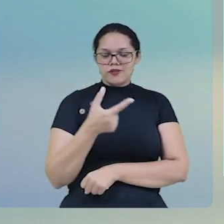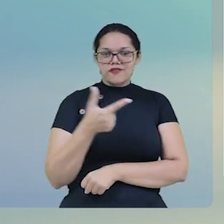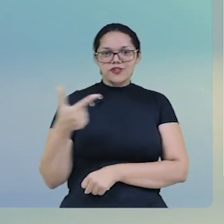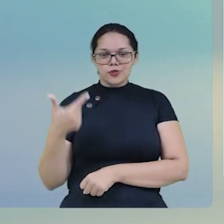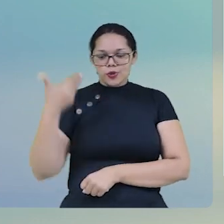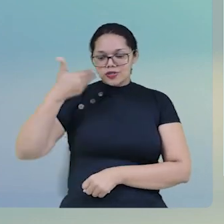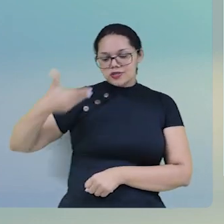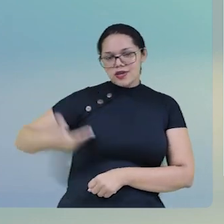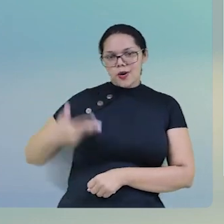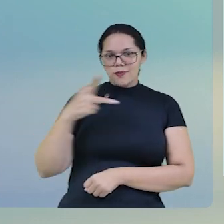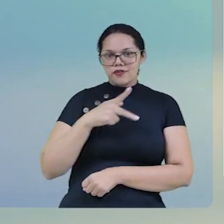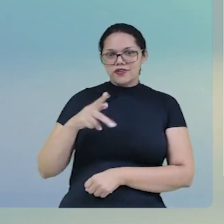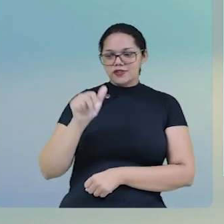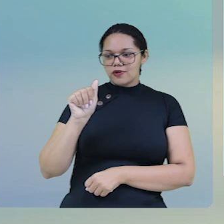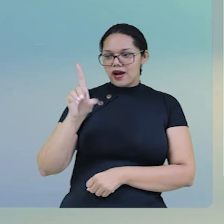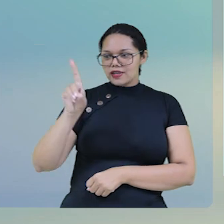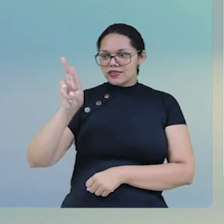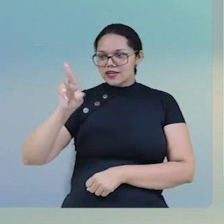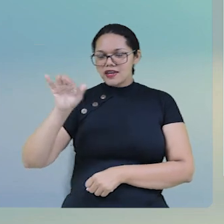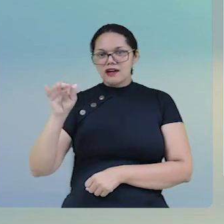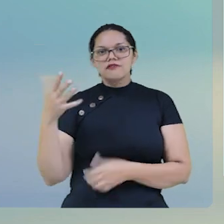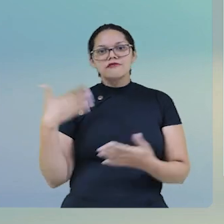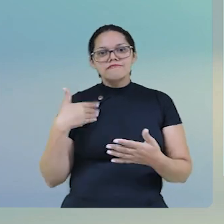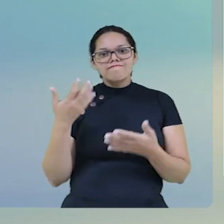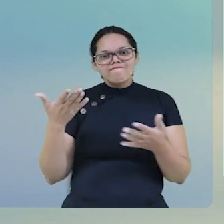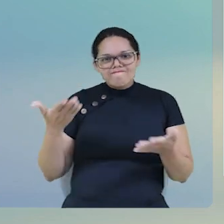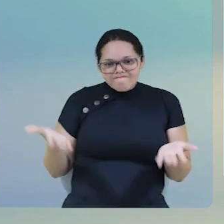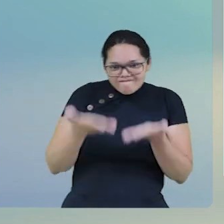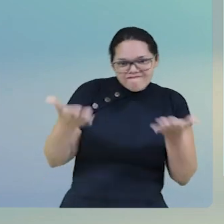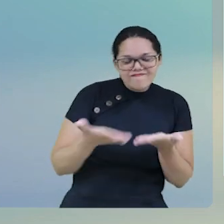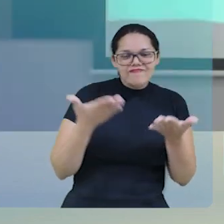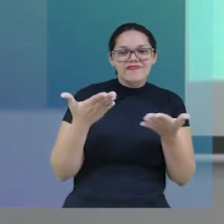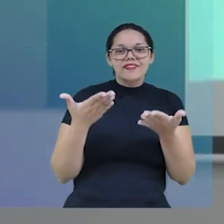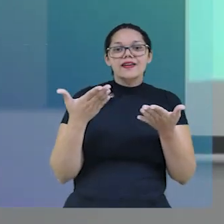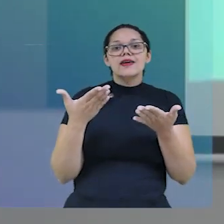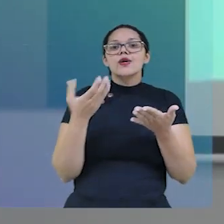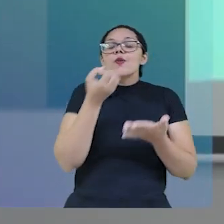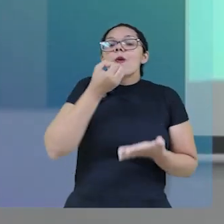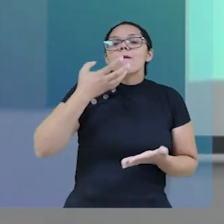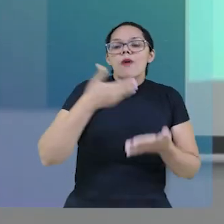professor Adriano, desejo a você muito sucesso e uma